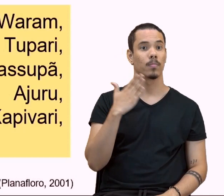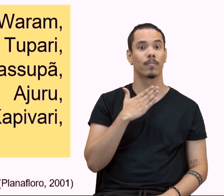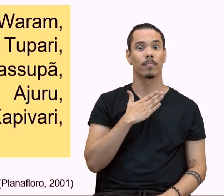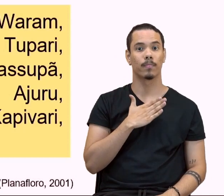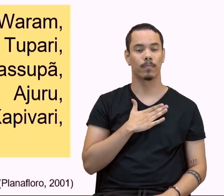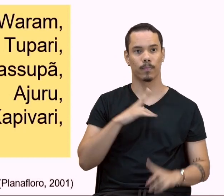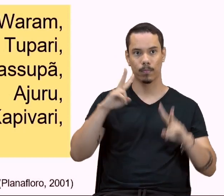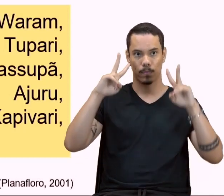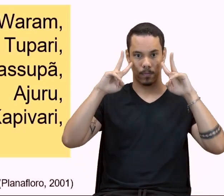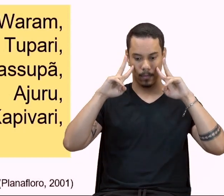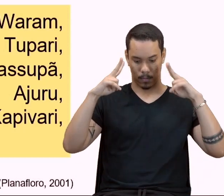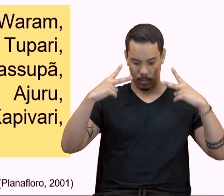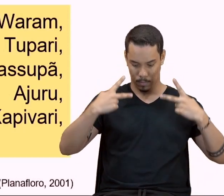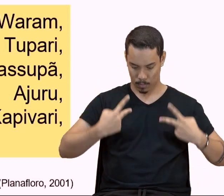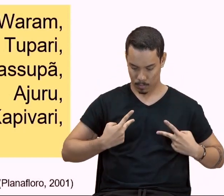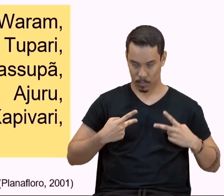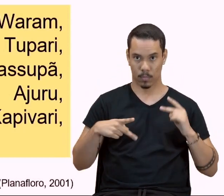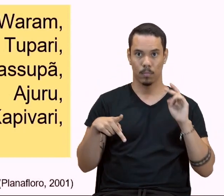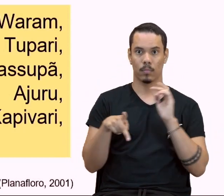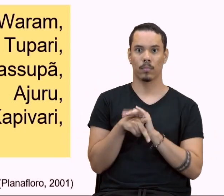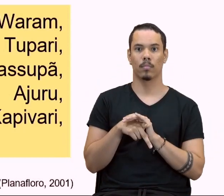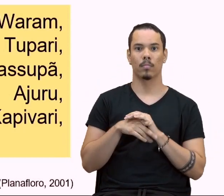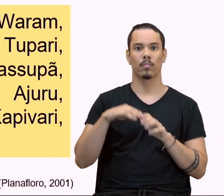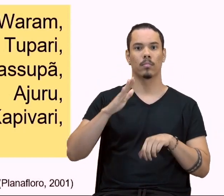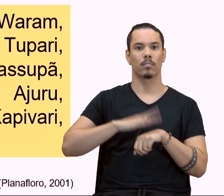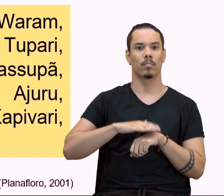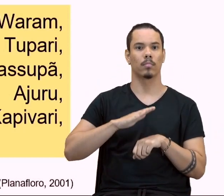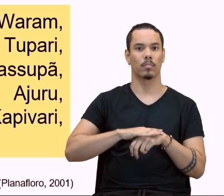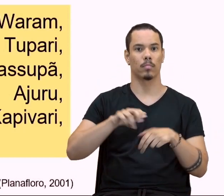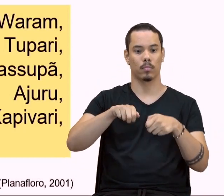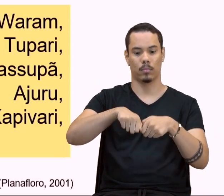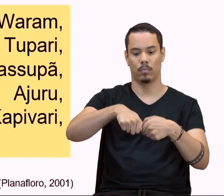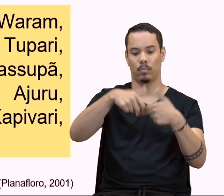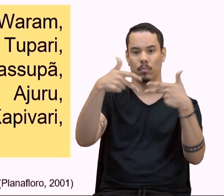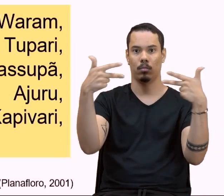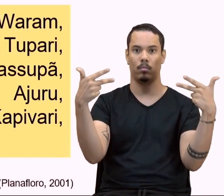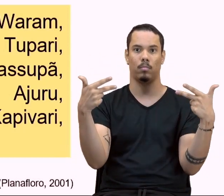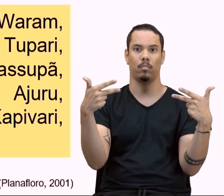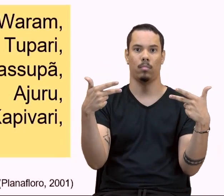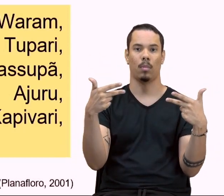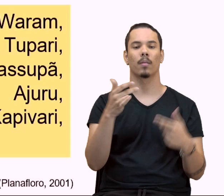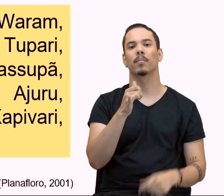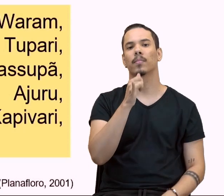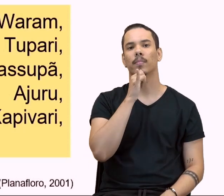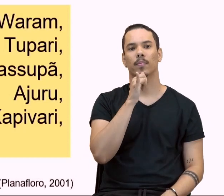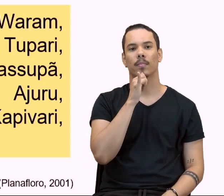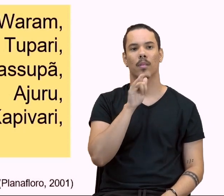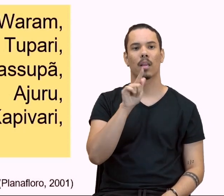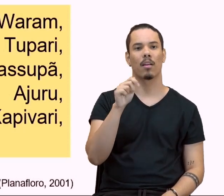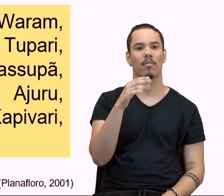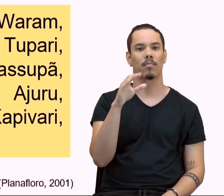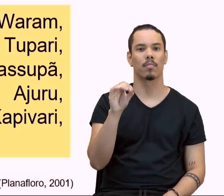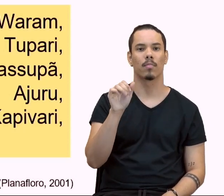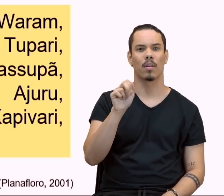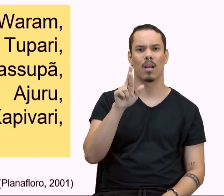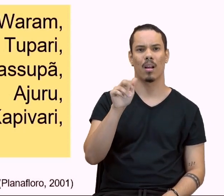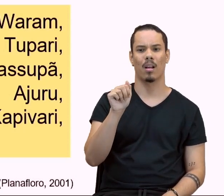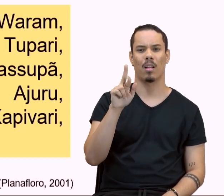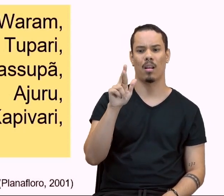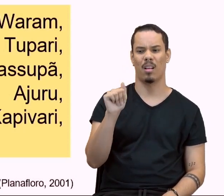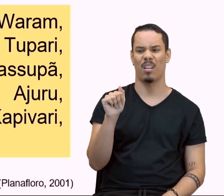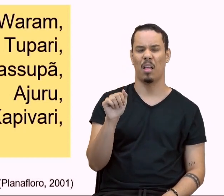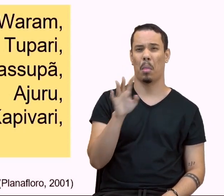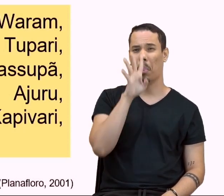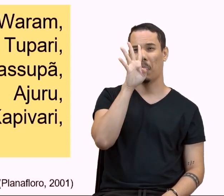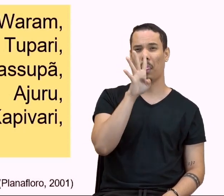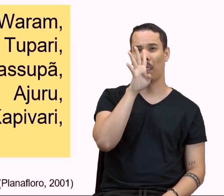né, pela sua etnia, né. Por exemplo, gavião, arara, né, não quer ser chamado de qualquer maneira, né,